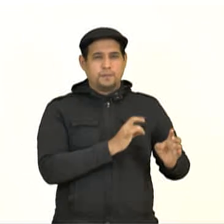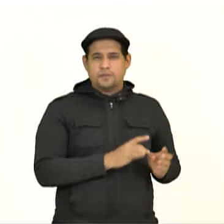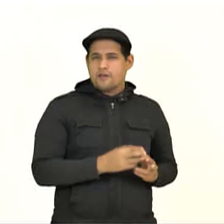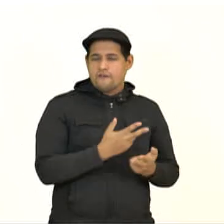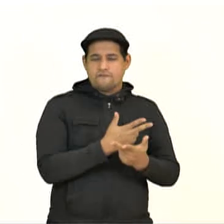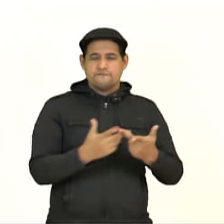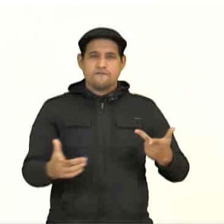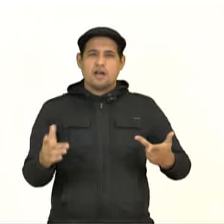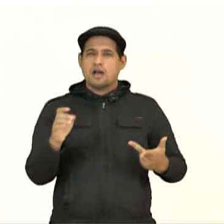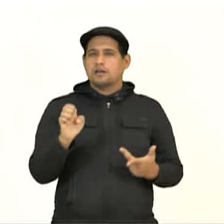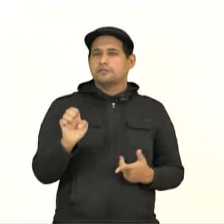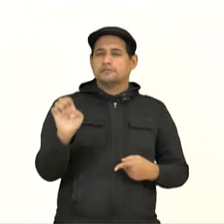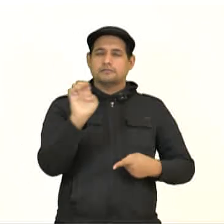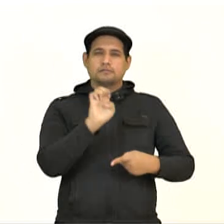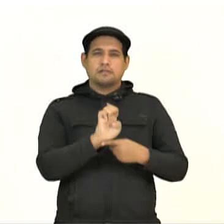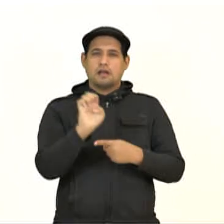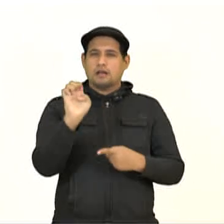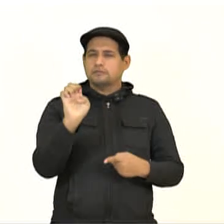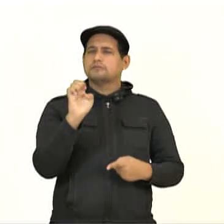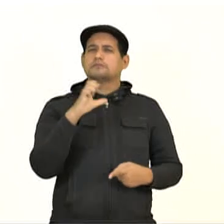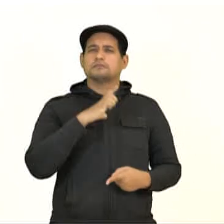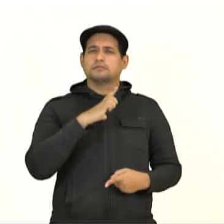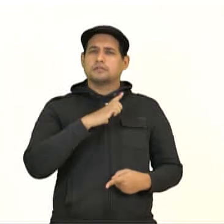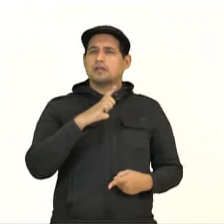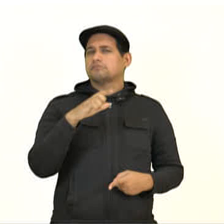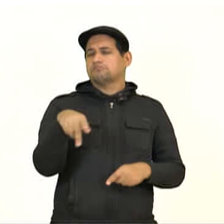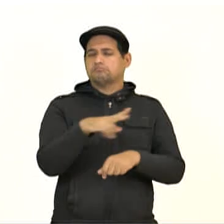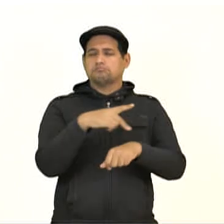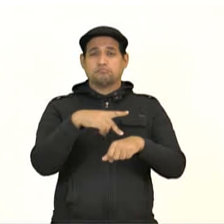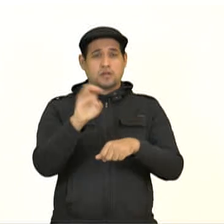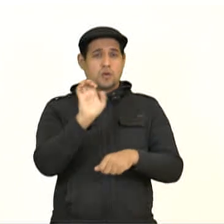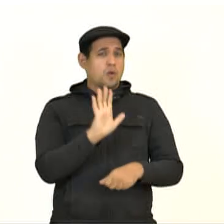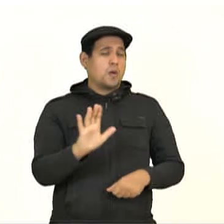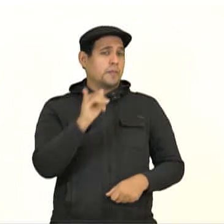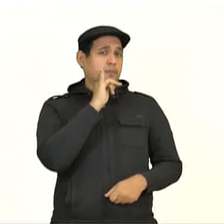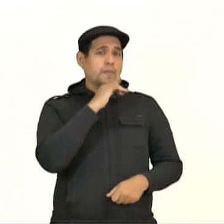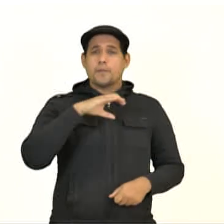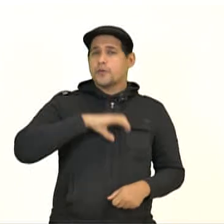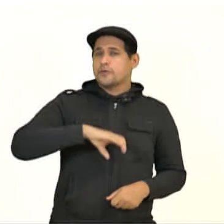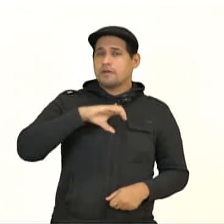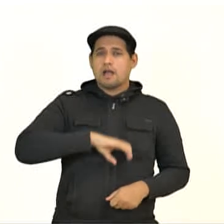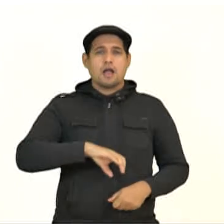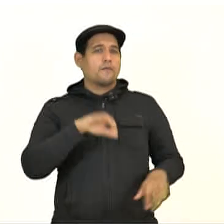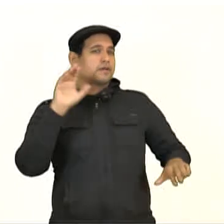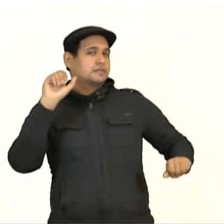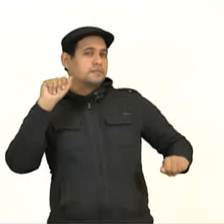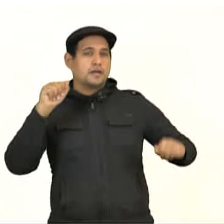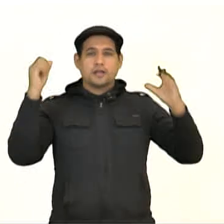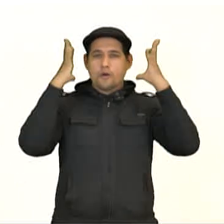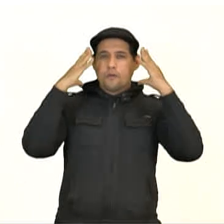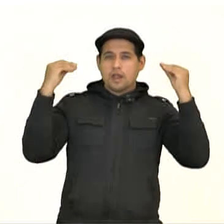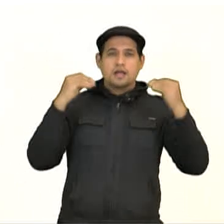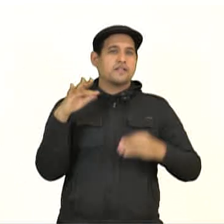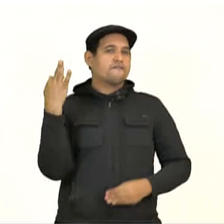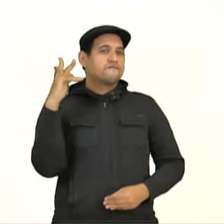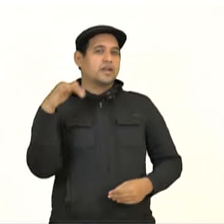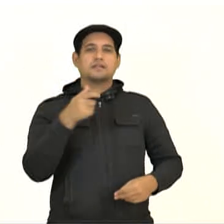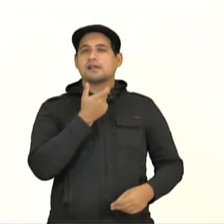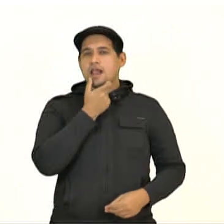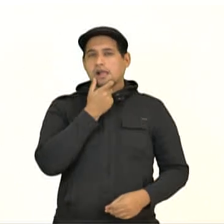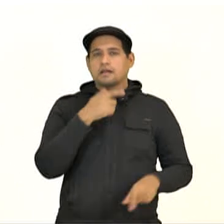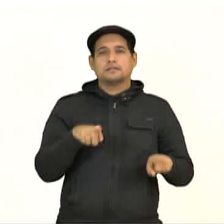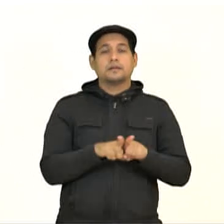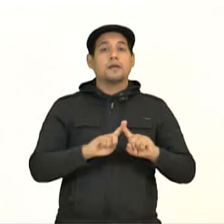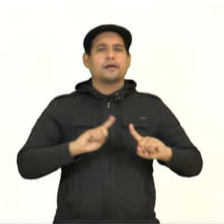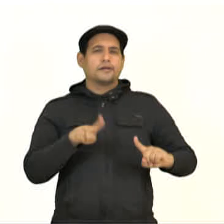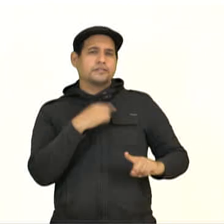diversos estados nacionais europeus, como Portugal, Espanha, Holanda, França e Inglaterra. Então aqui a gente está